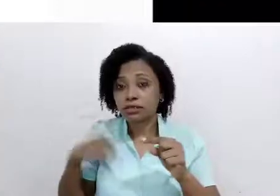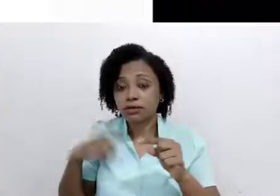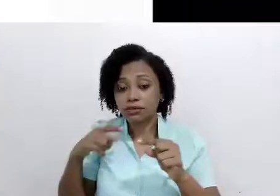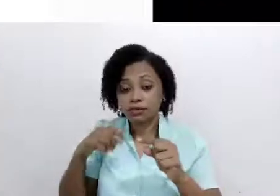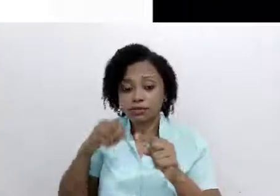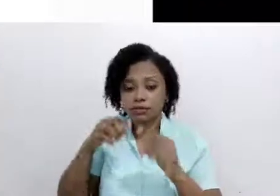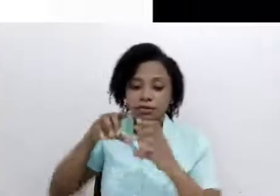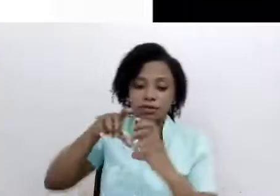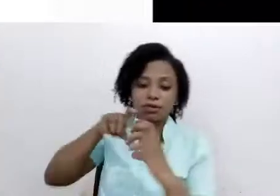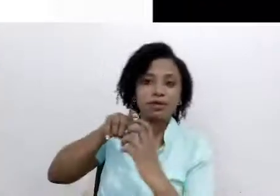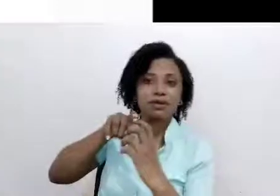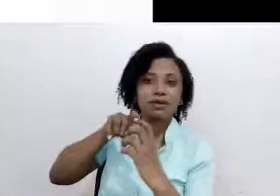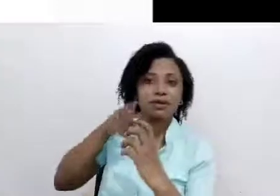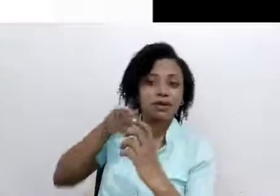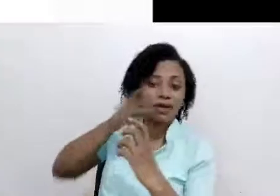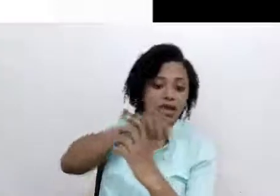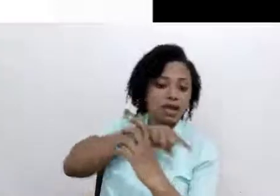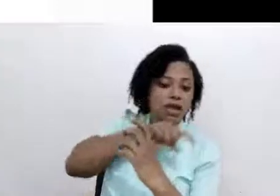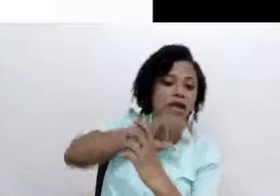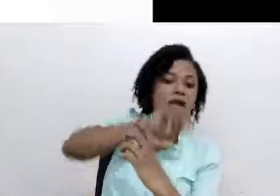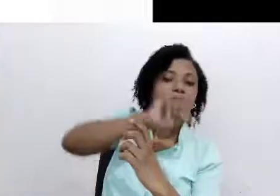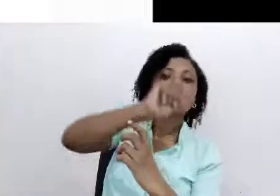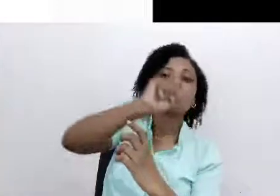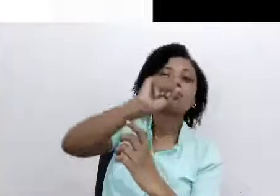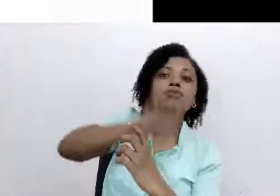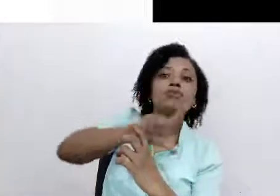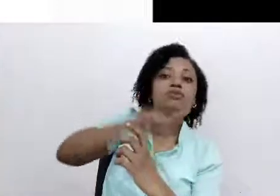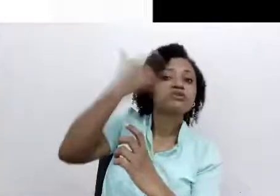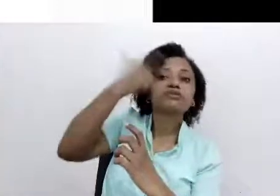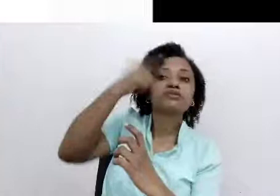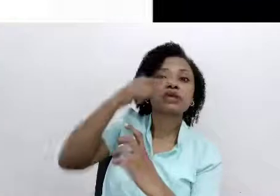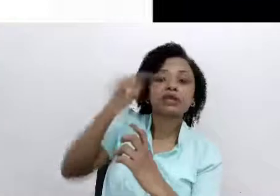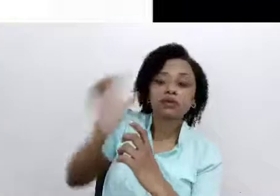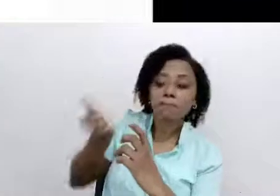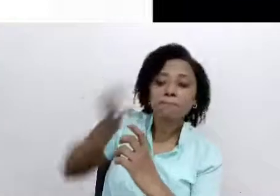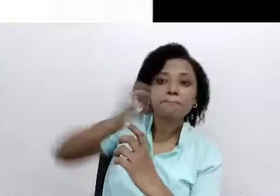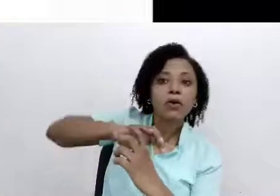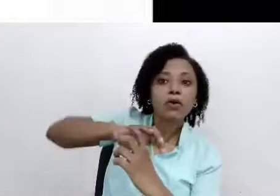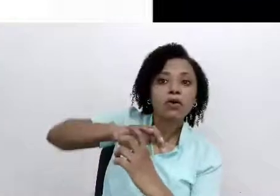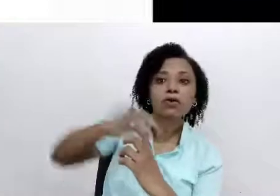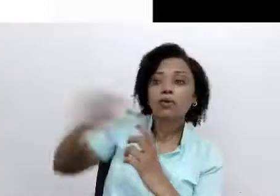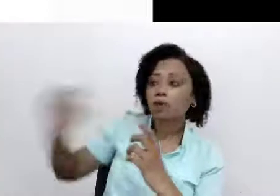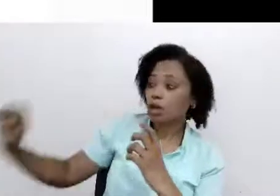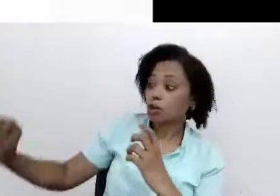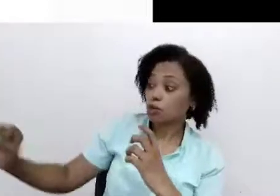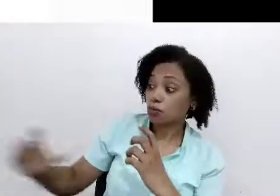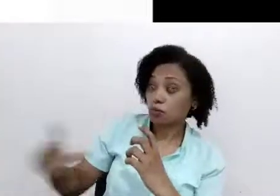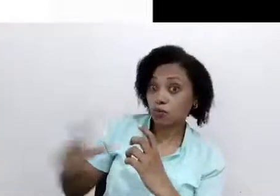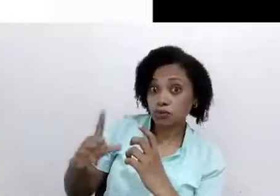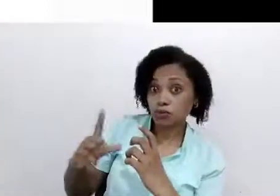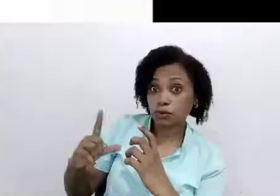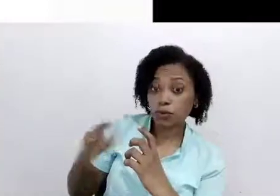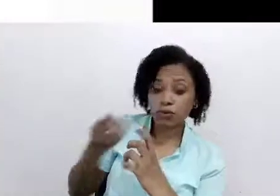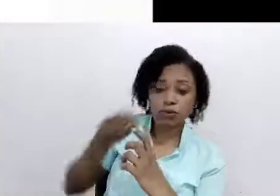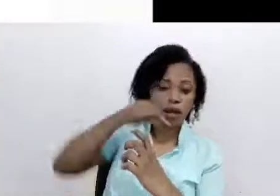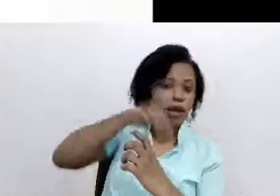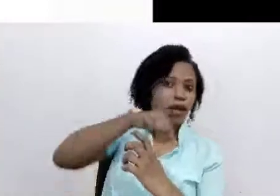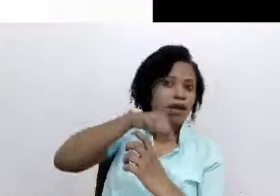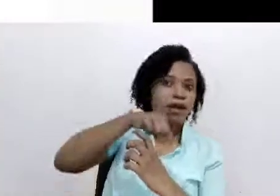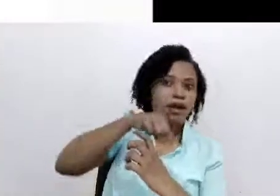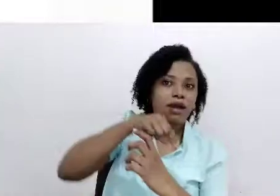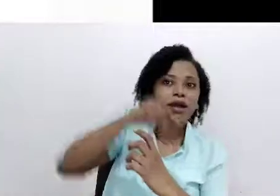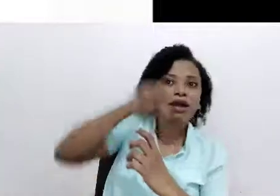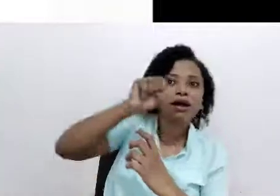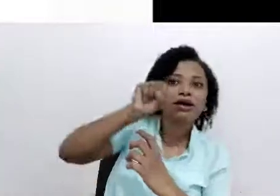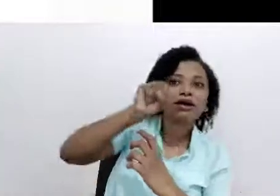a gente não tem raios de luz. Isso quer dizer que a gente vai ter uma região de sombra, certo? Então, essa região que não